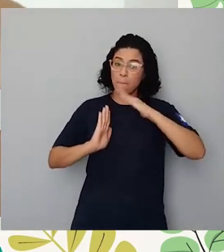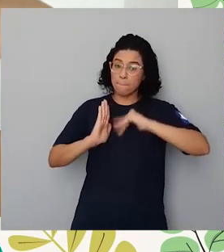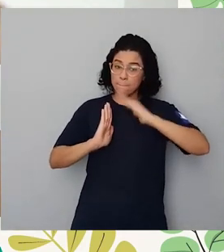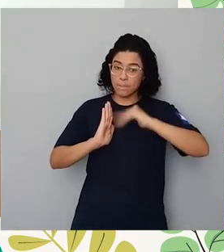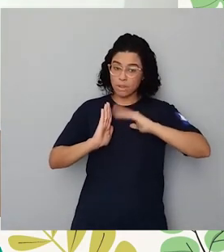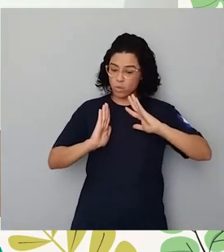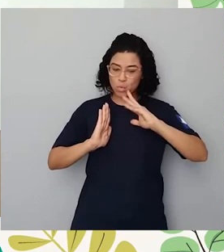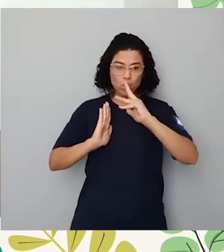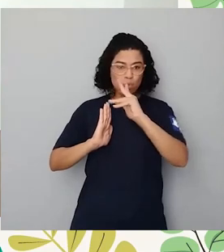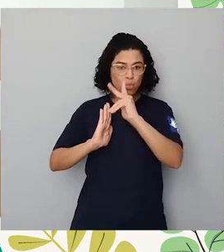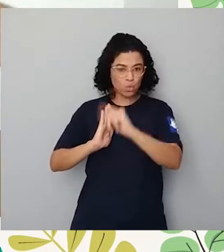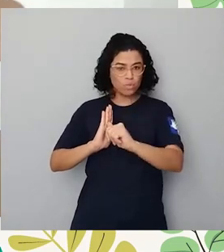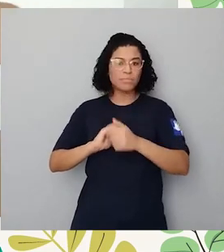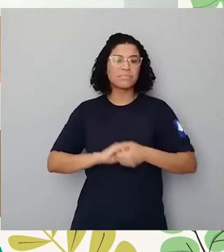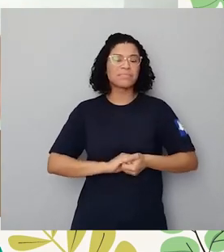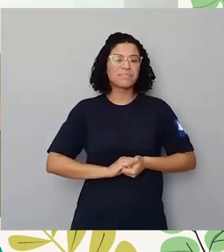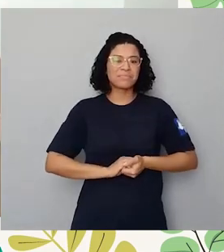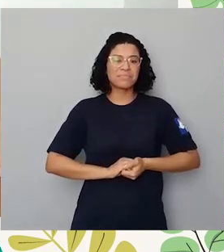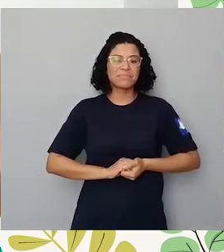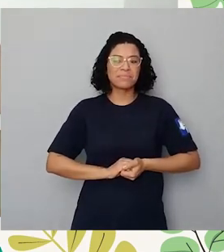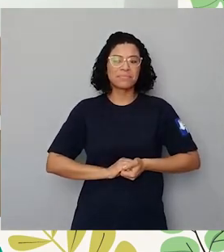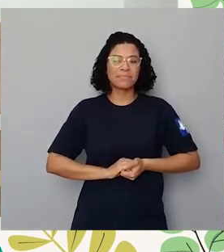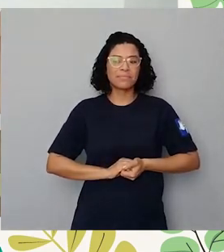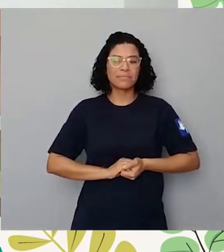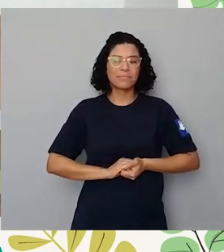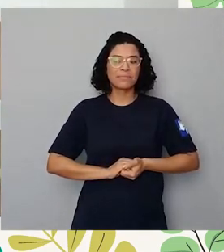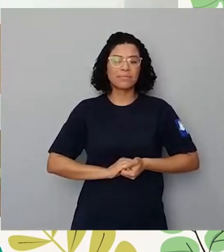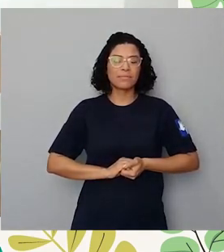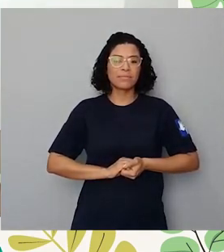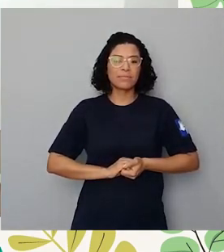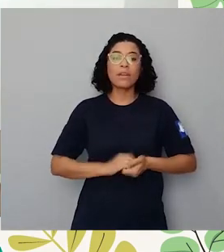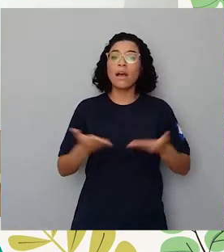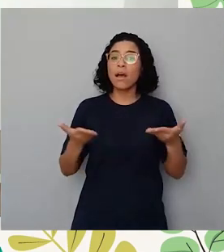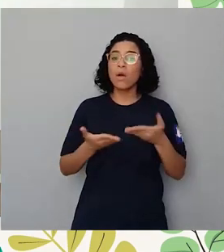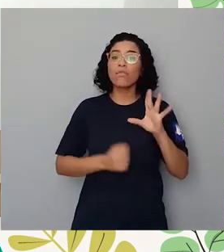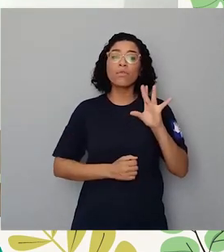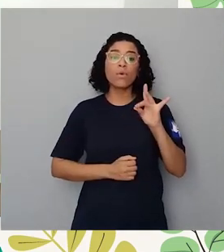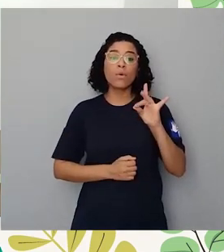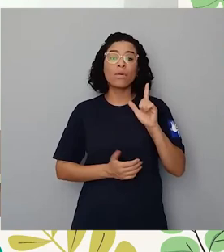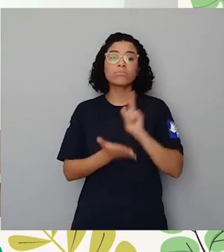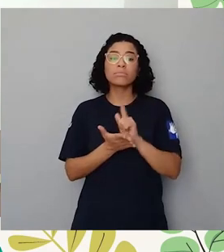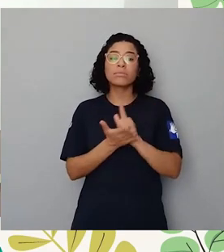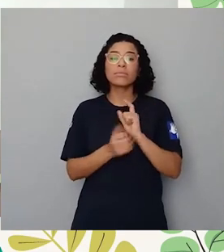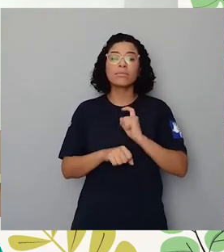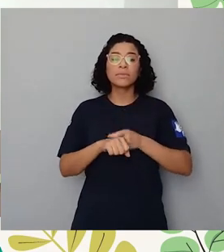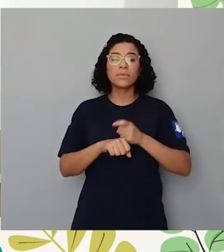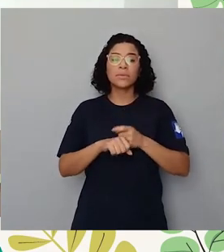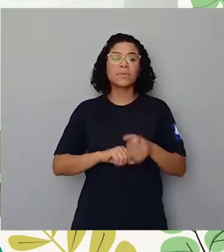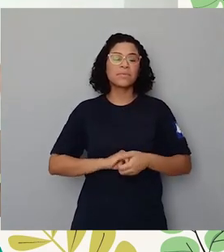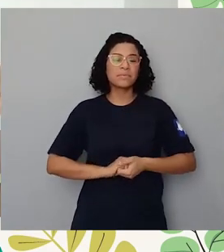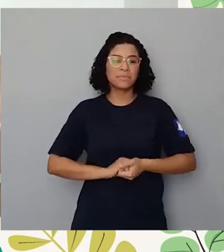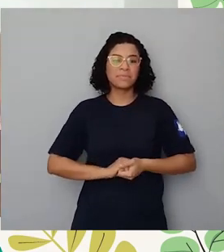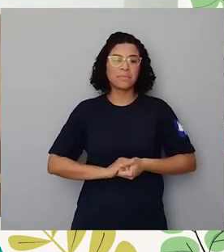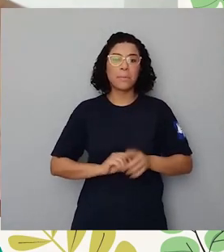cortou. Todas as pecinhas estão aqui, numeradinhas e pintadinhas. E como eu falei pra vocês, eu vou colar aqui no papelão pra